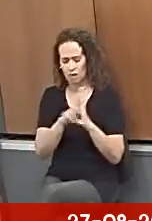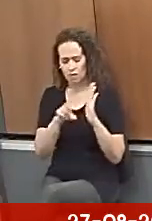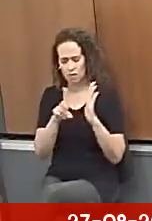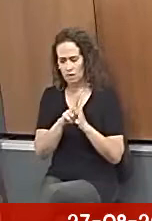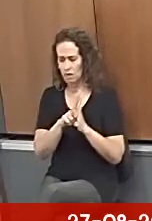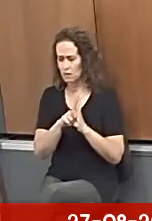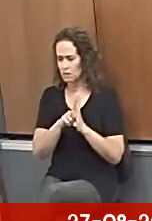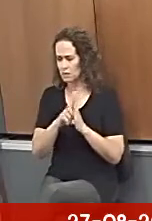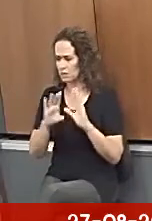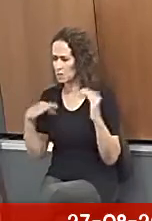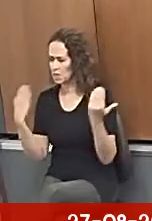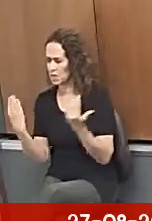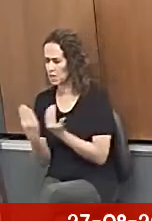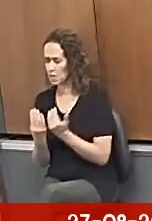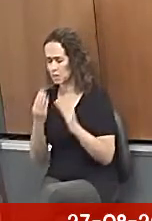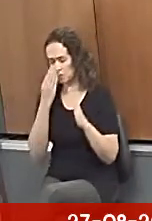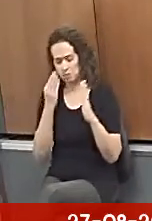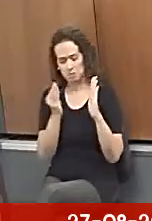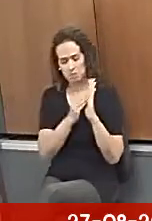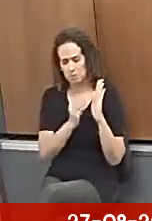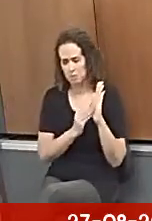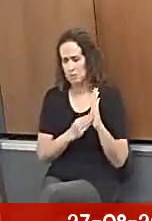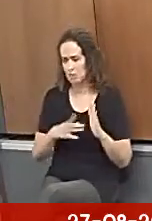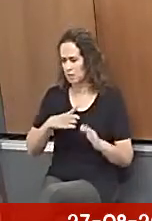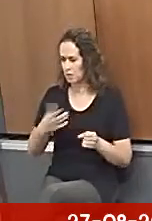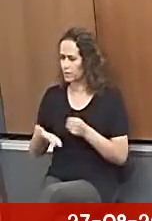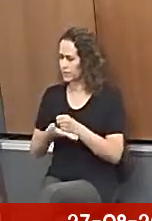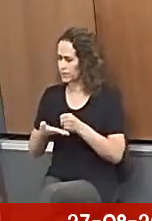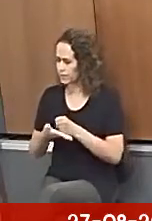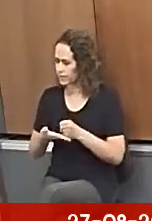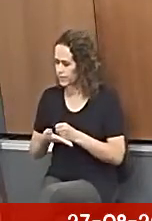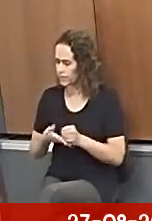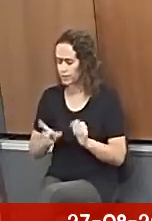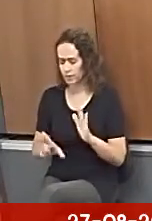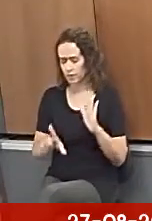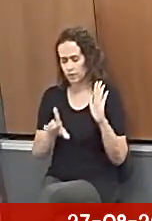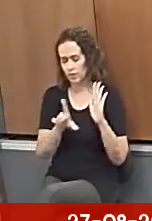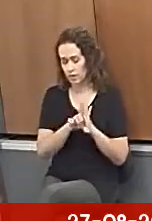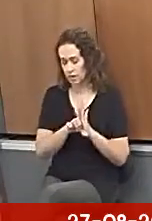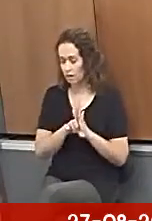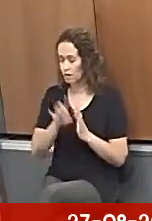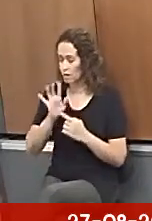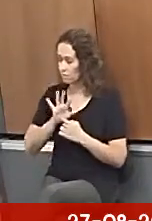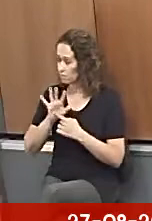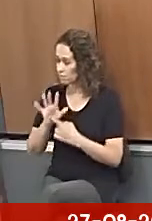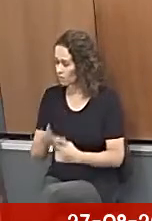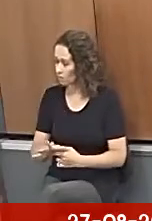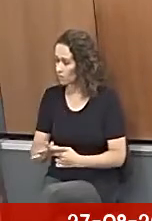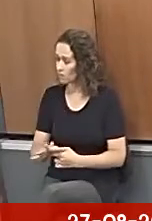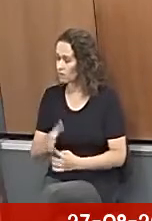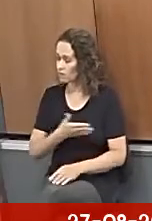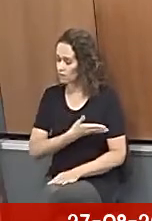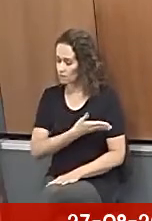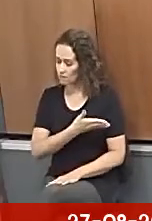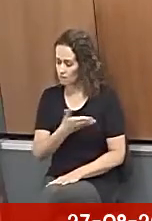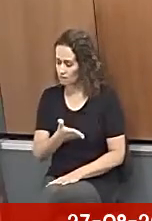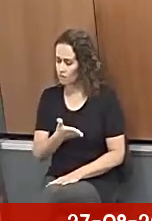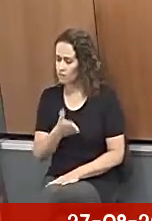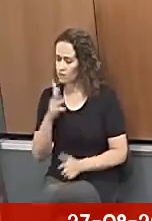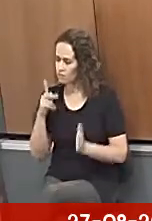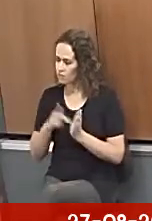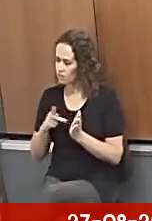mineirão realiza e eu tenho todo embasamento de lei aqui que comprova que eles de fato estão é